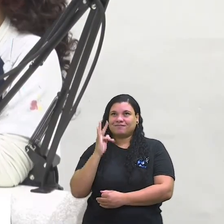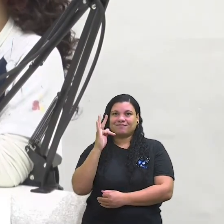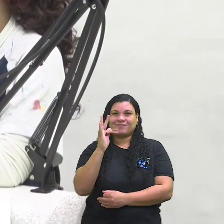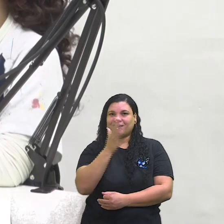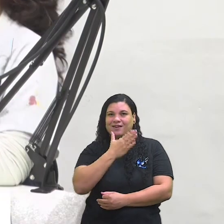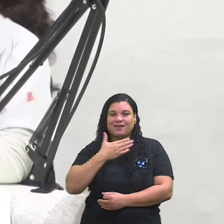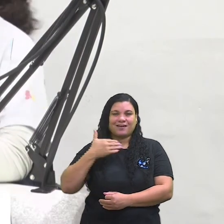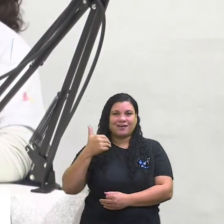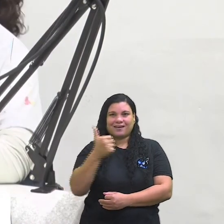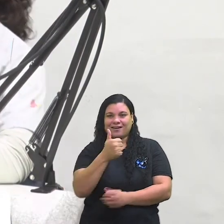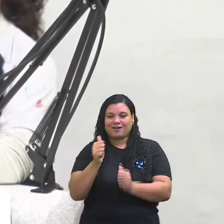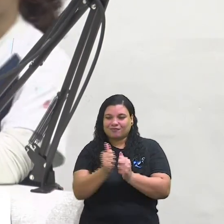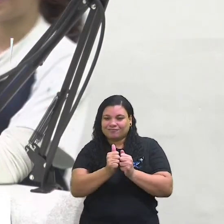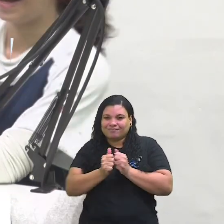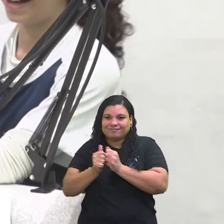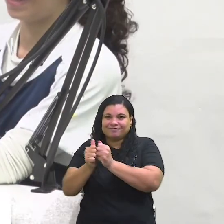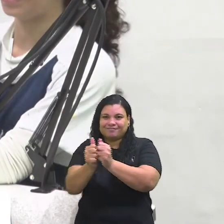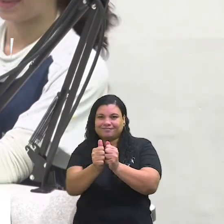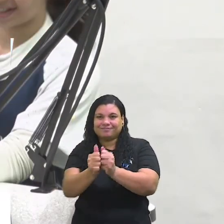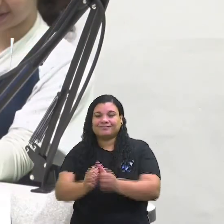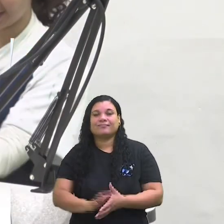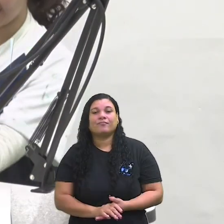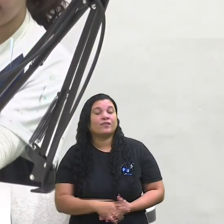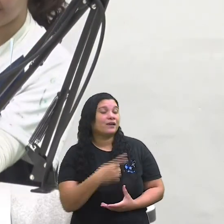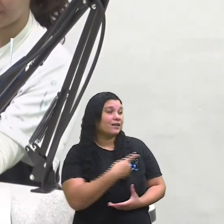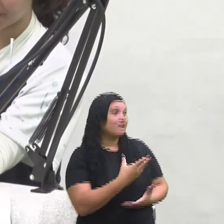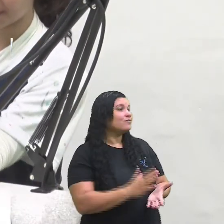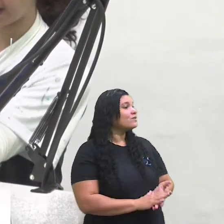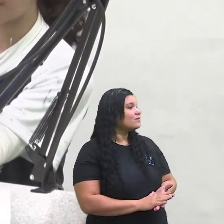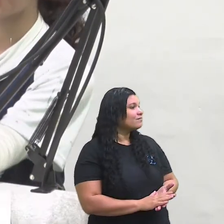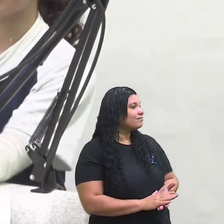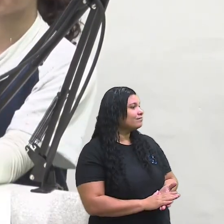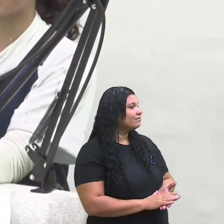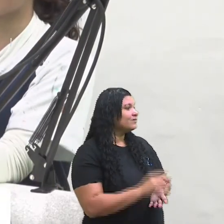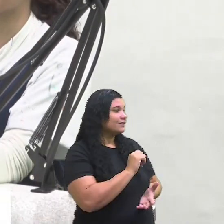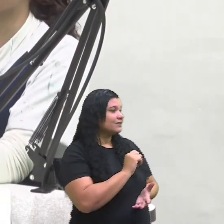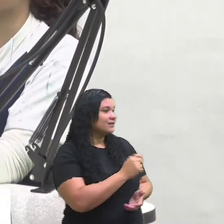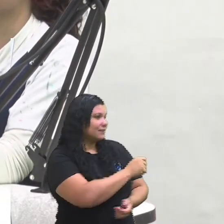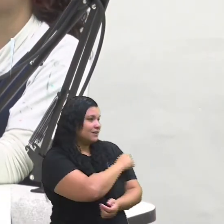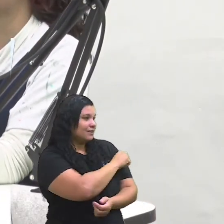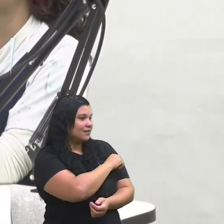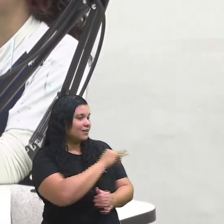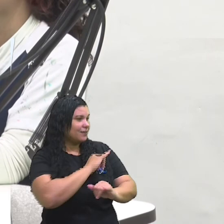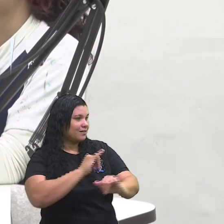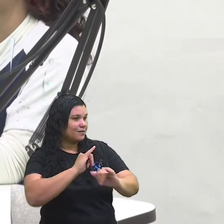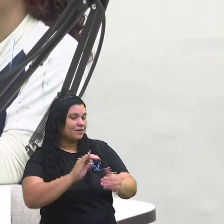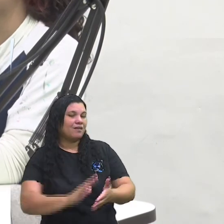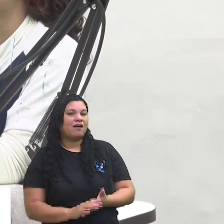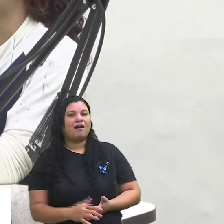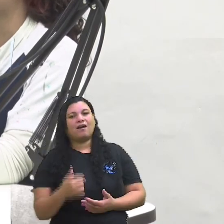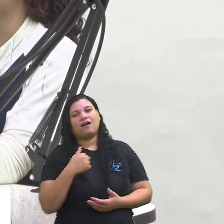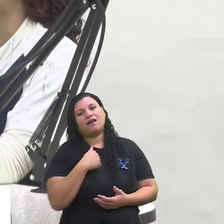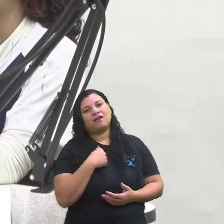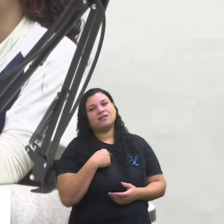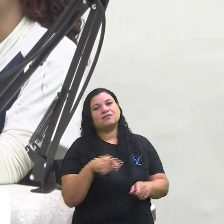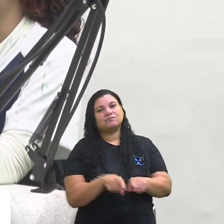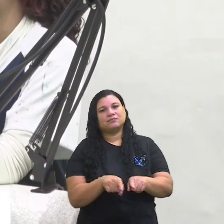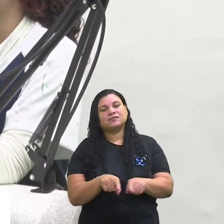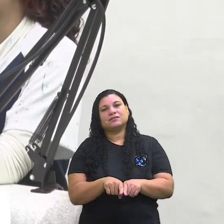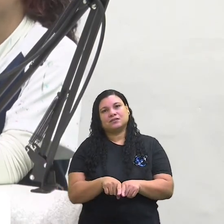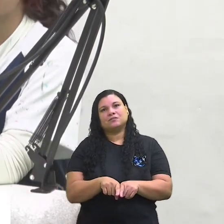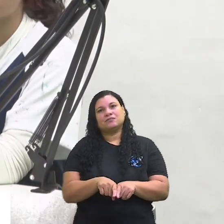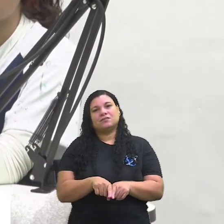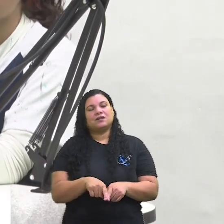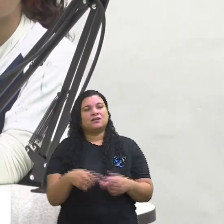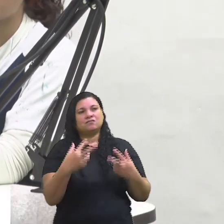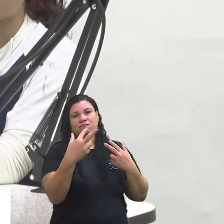desse longo papo nosso? Ah, eu acho que é o mesmo recado que o pastor deu, porque hoje